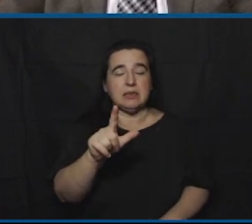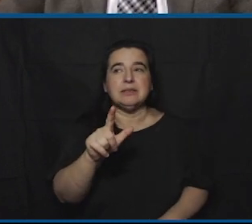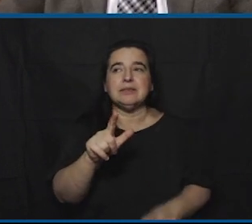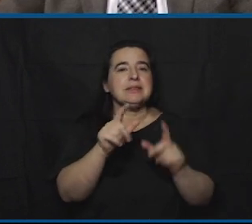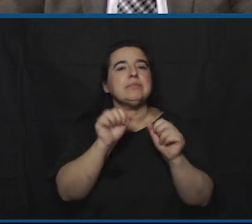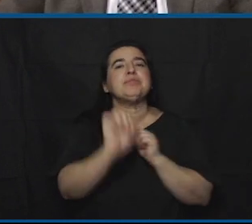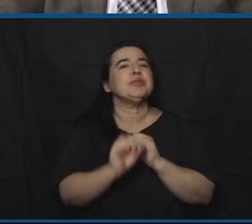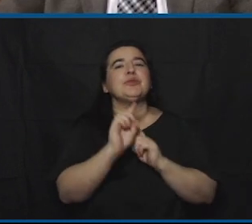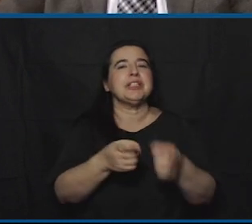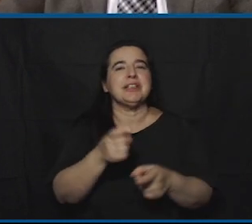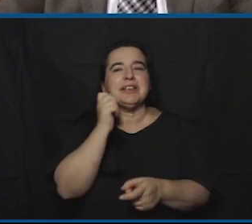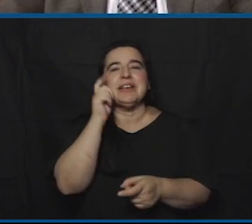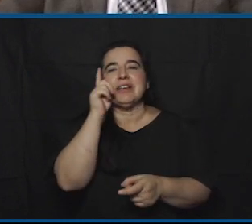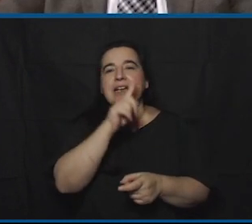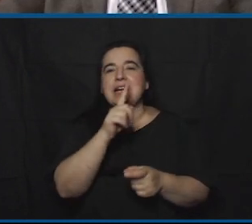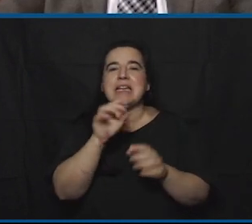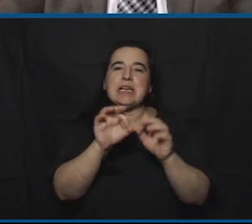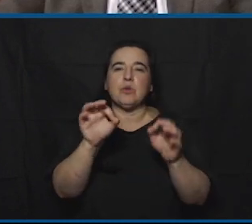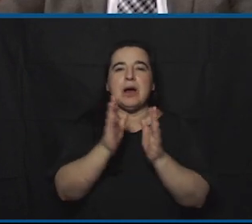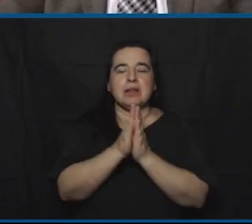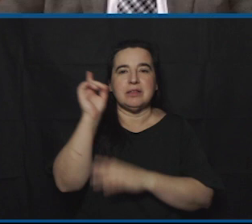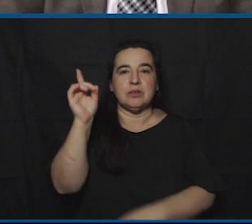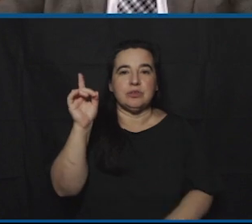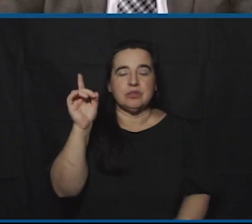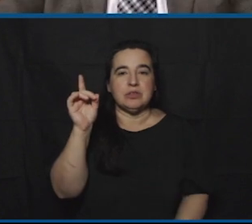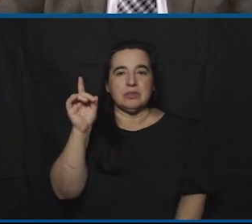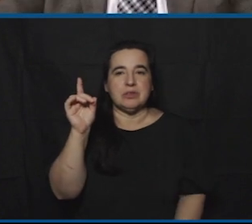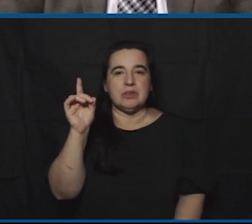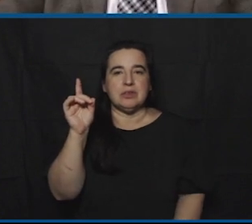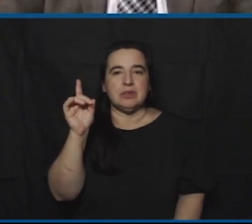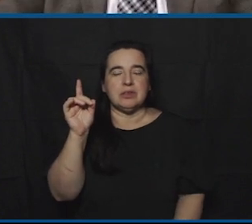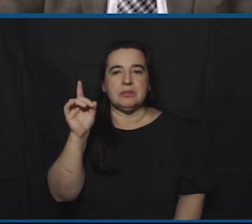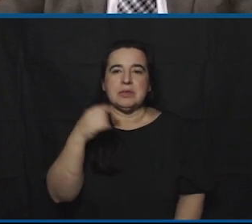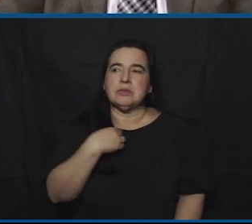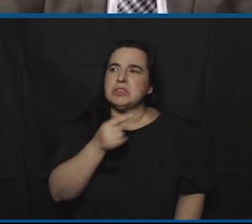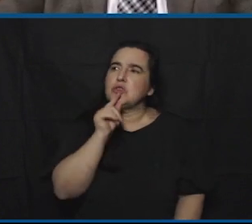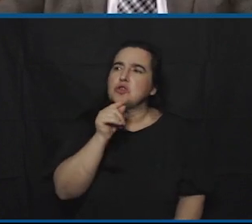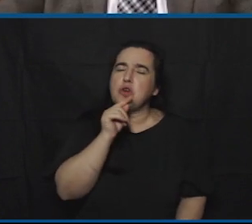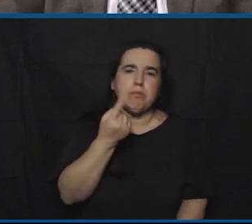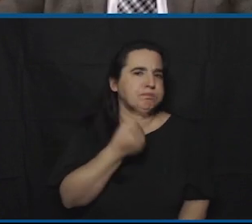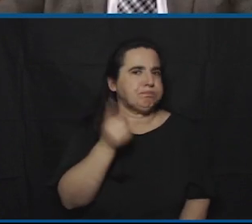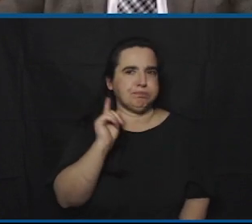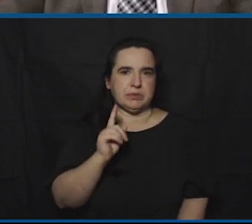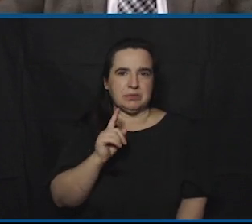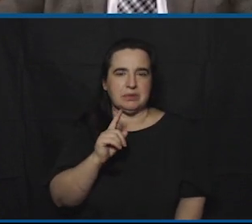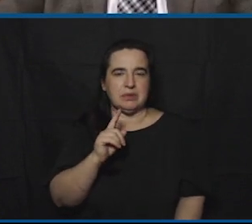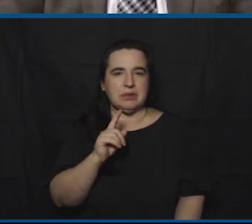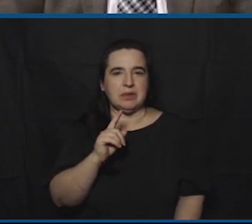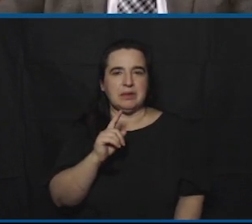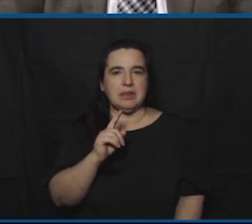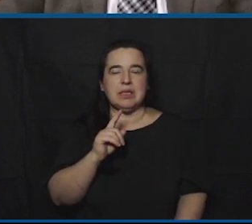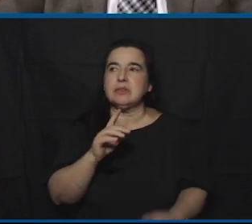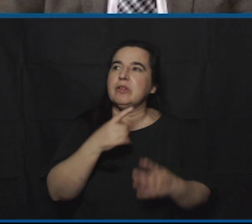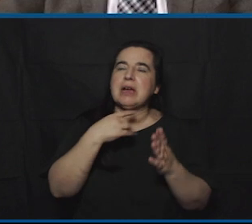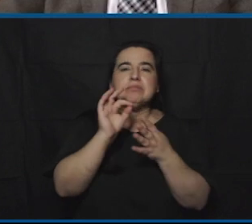Deus, referem-se à descrição de quem é Deus e não à descrição da pessoa que tem o nome. Então eles tentam usar isso como argumento para dizer que isto não é necessariamente a